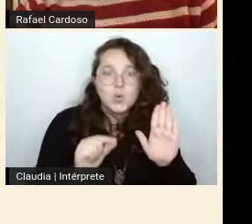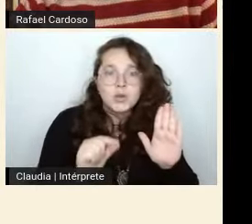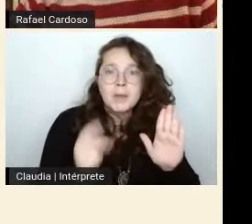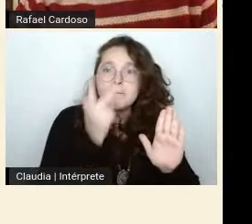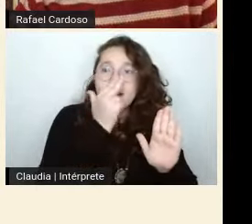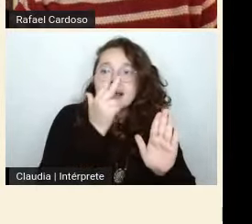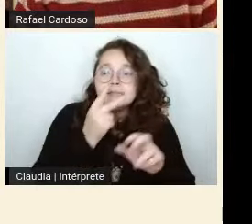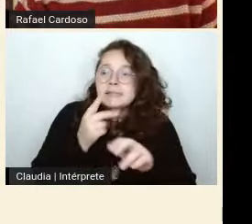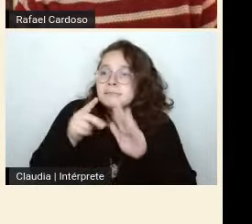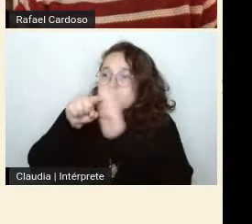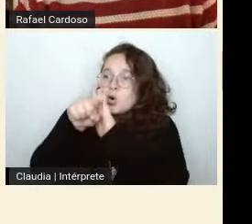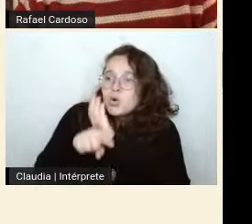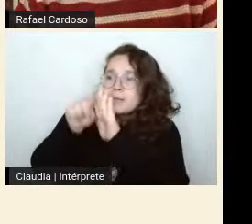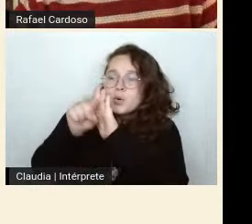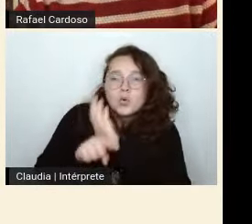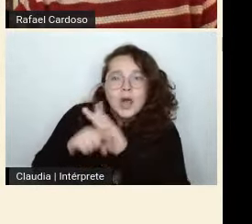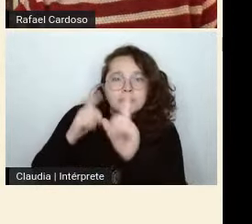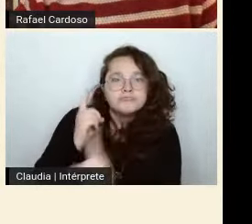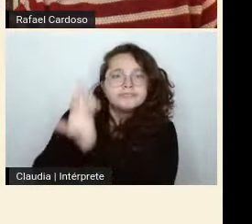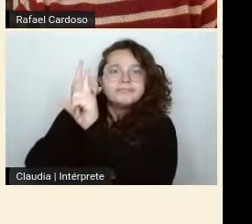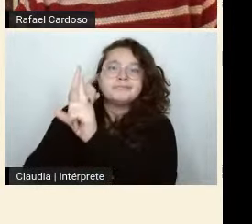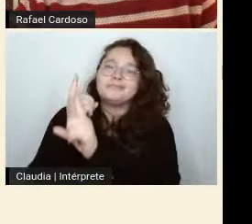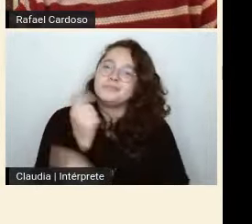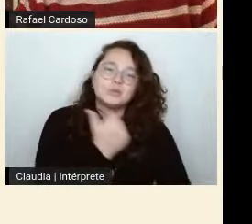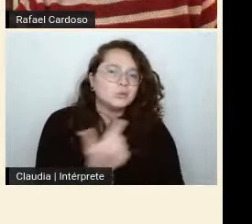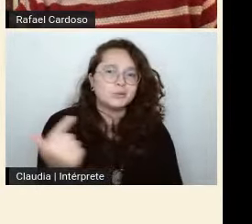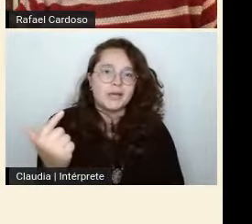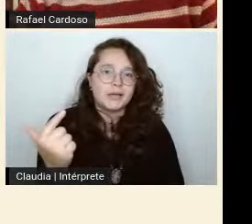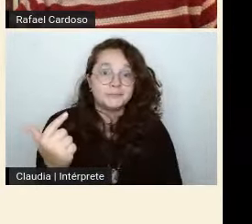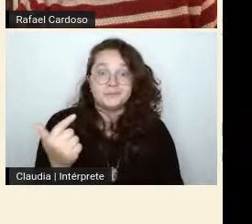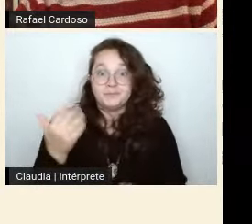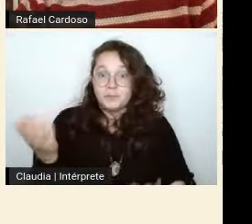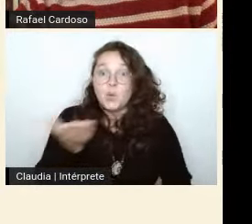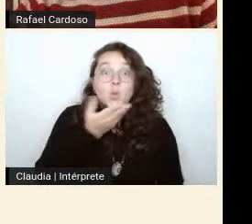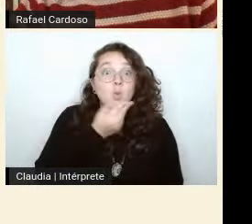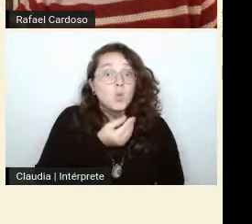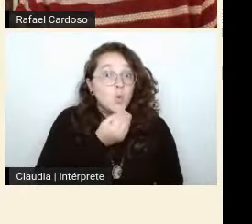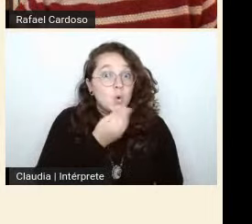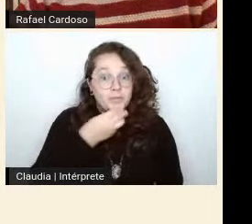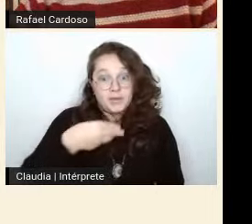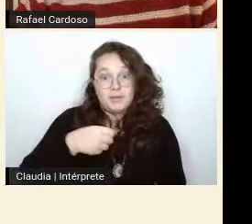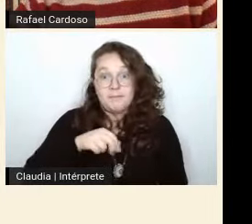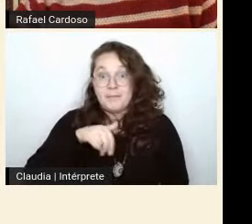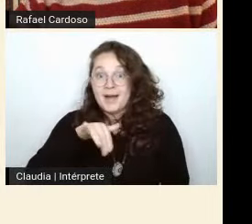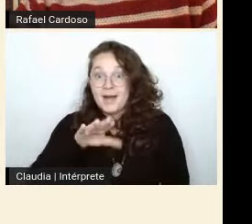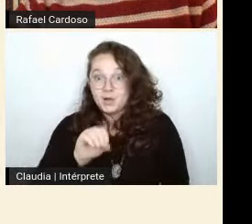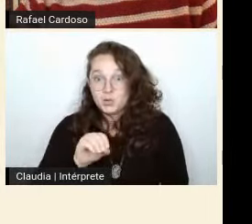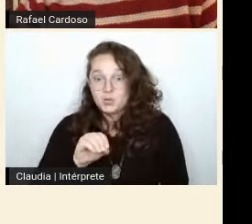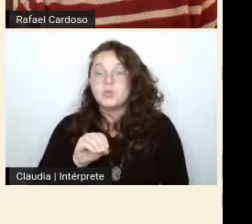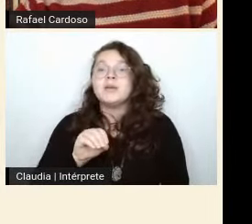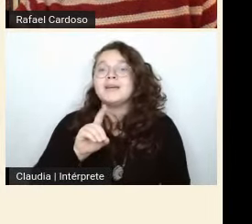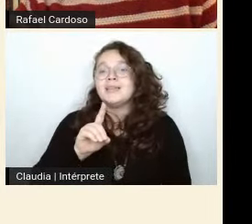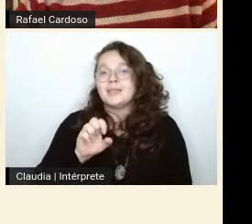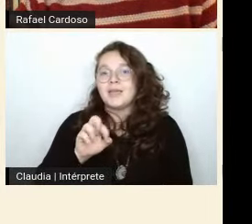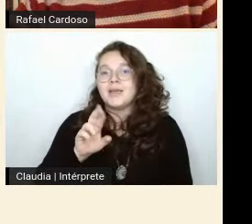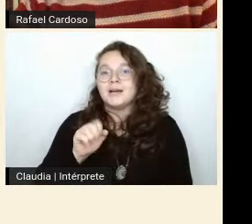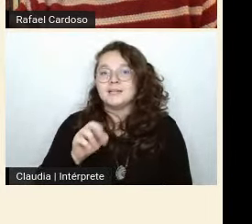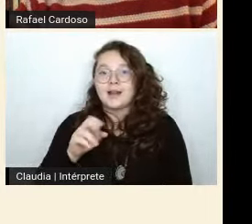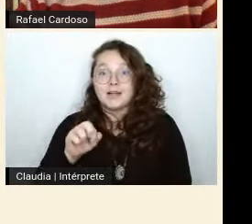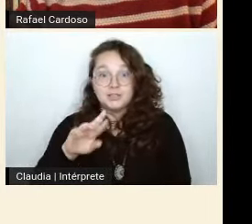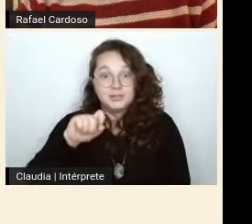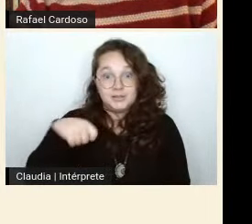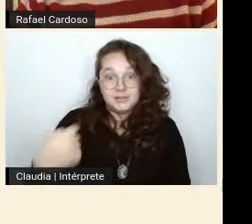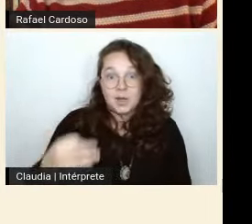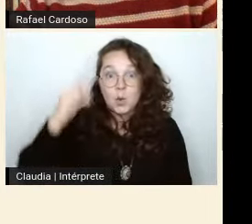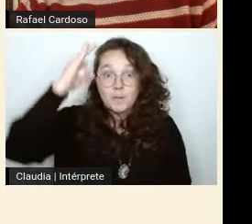vazias. Mário de Andrade, em sua famosa carta a Tarsila do Amaral, conclamando a amiga a abandonar